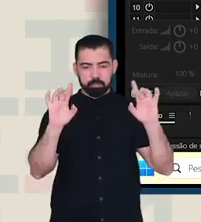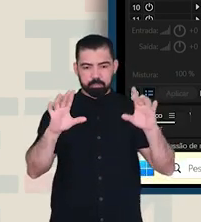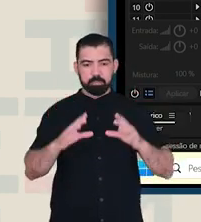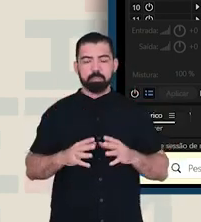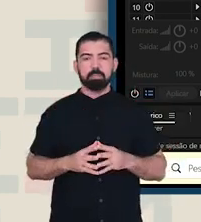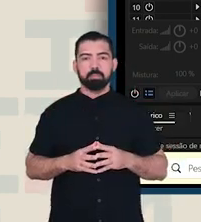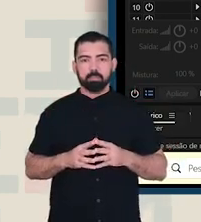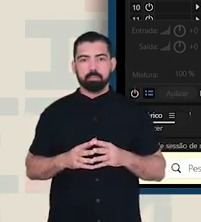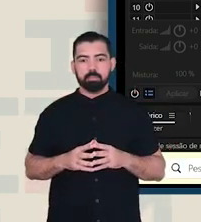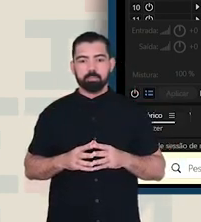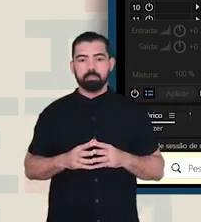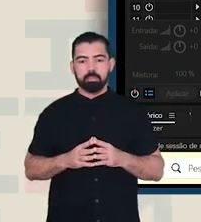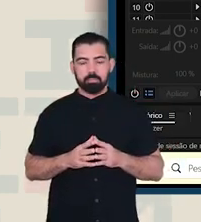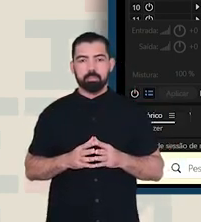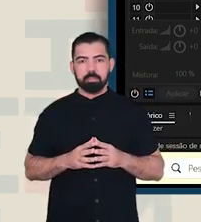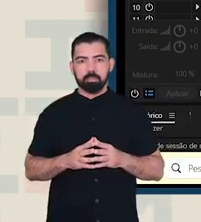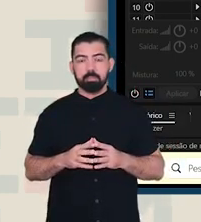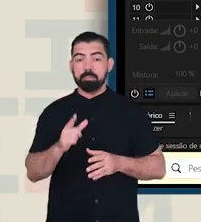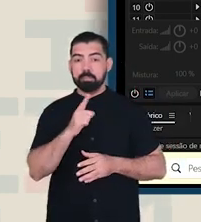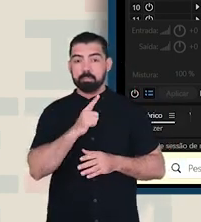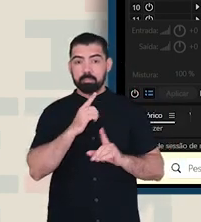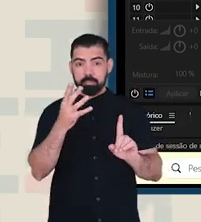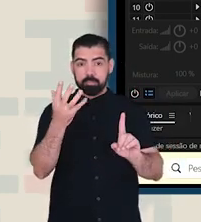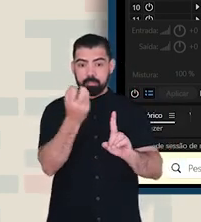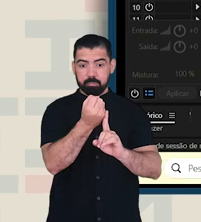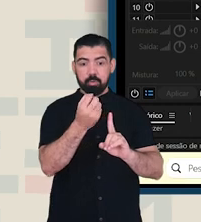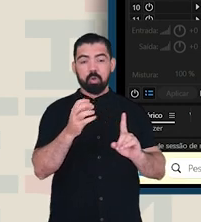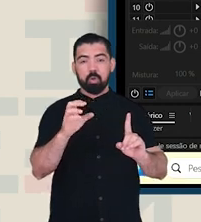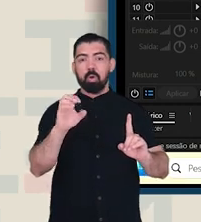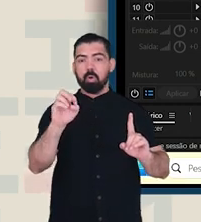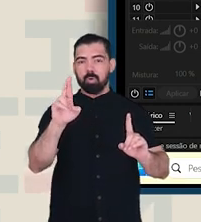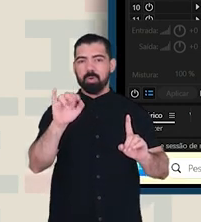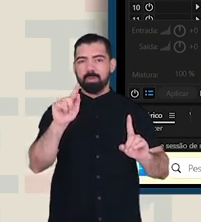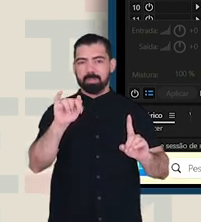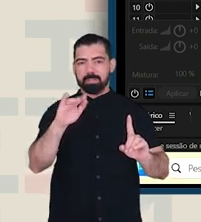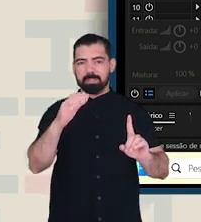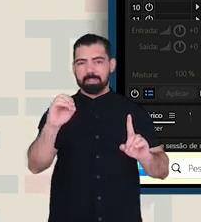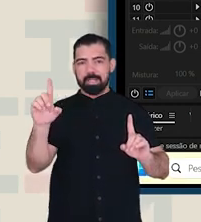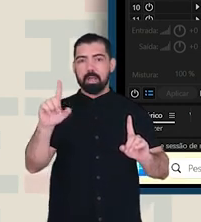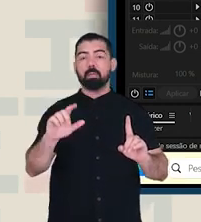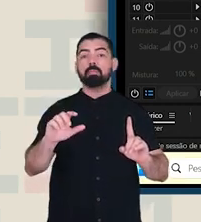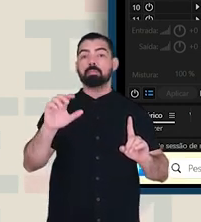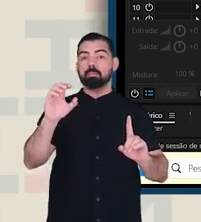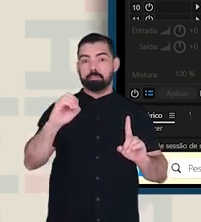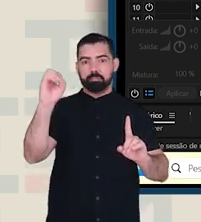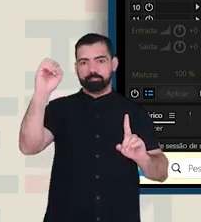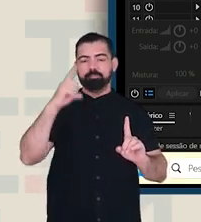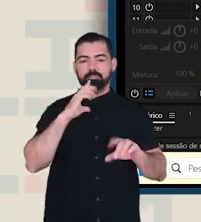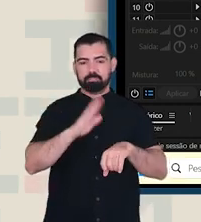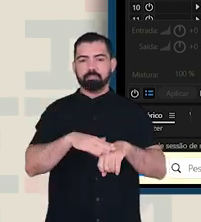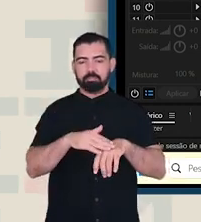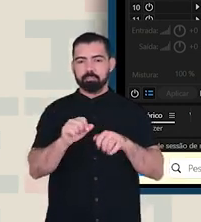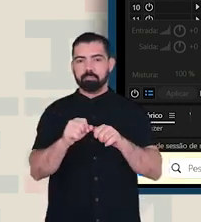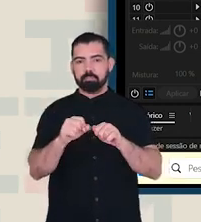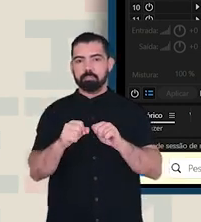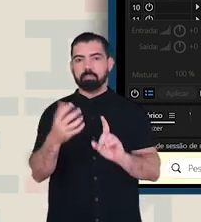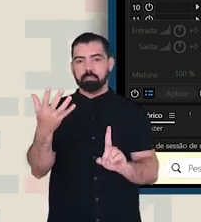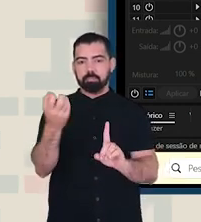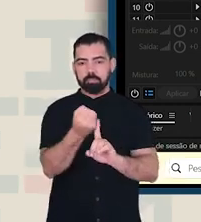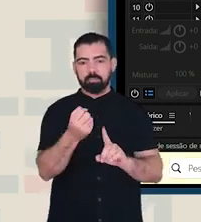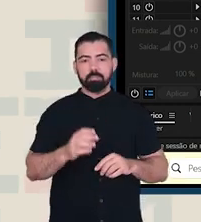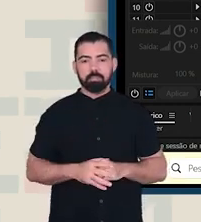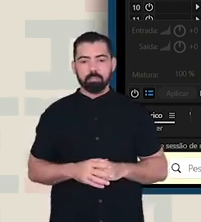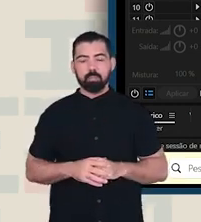certo? Então, eu tenho essa gravação no original, essa gravação que eu fiz com